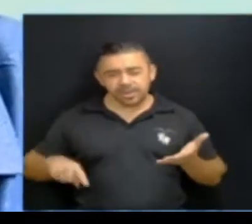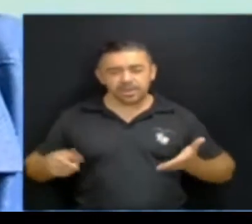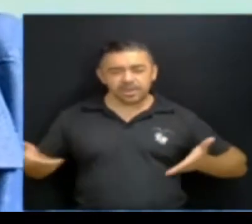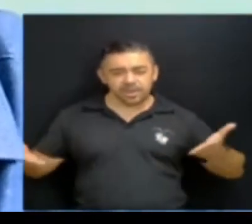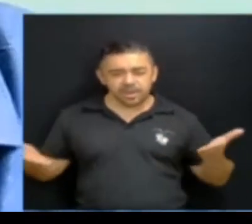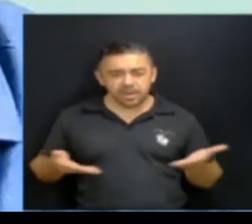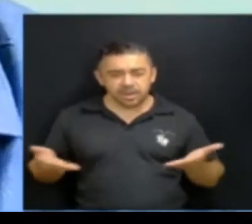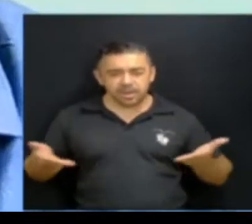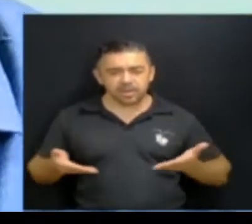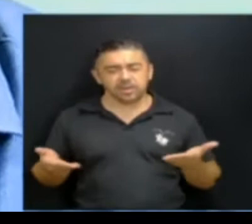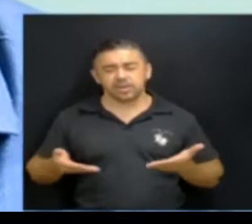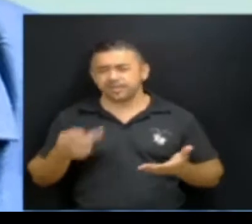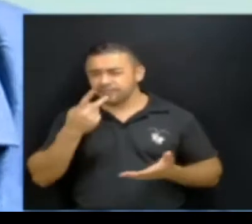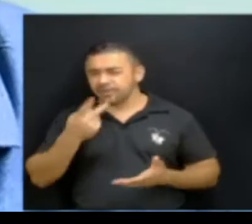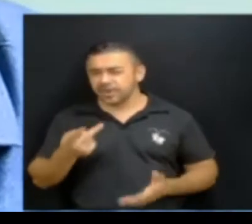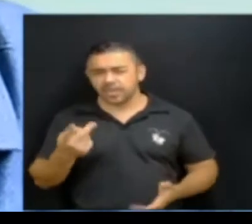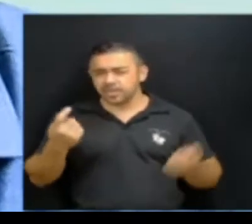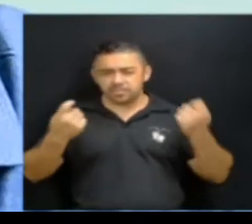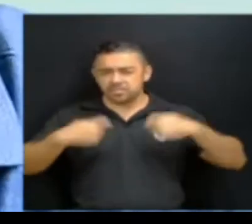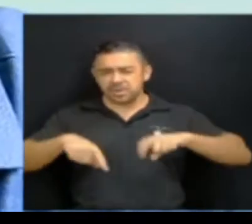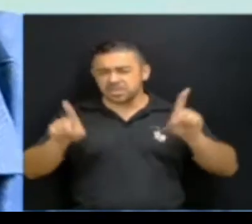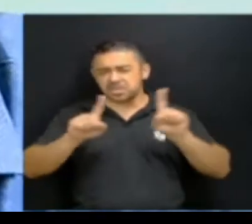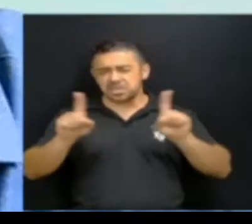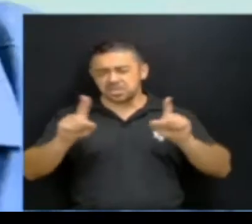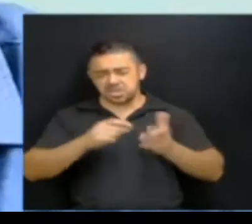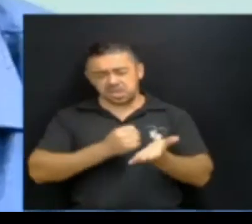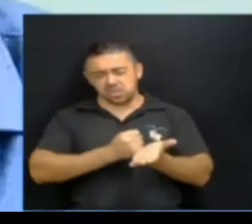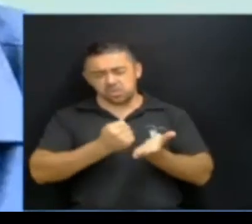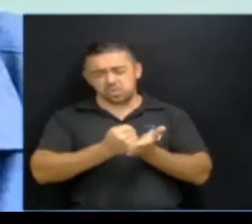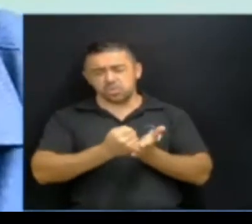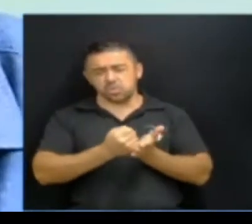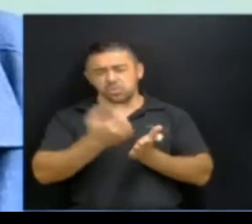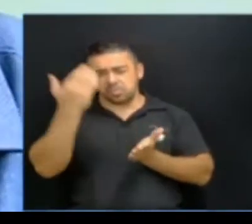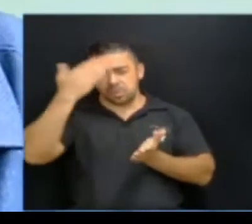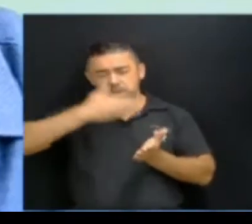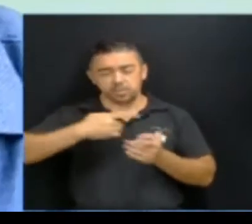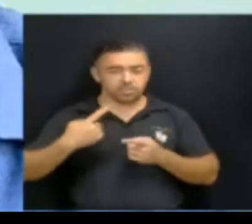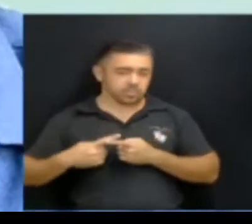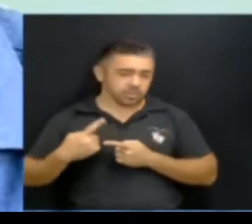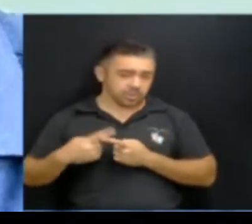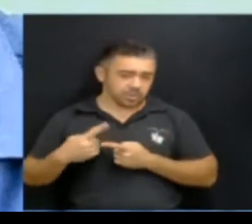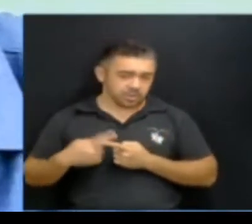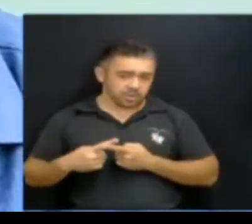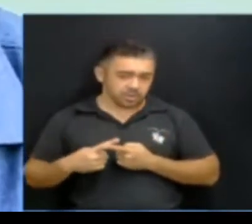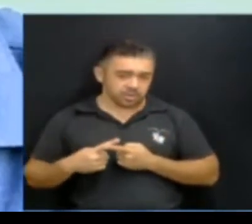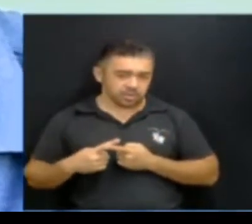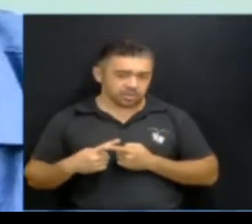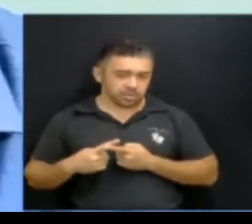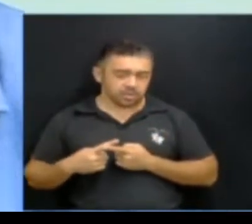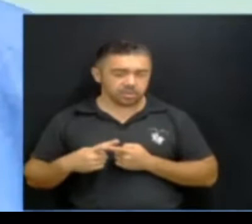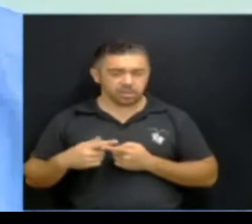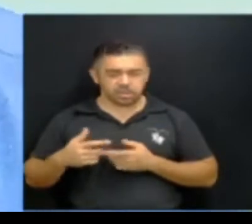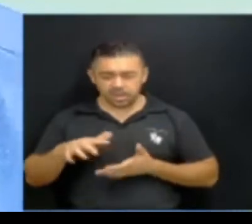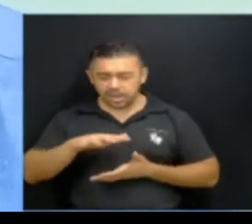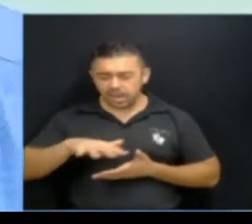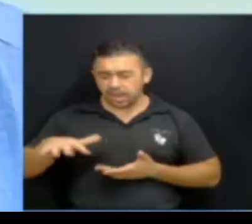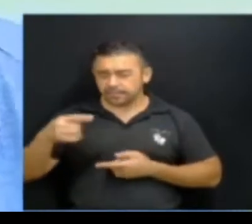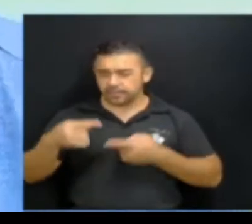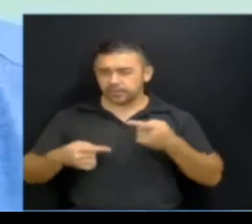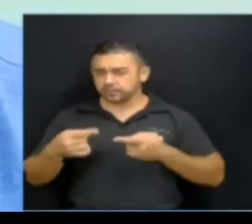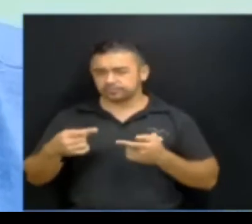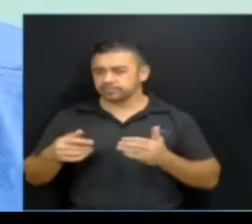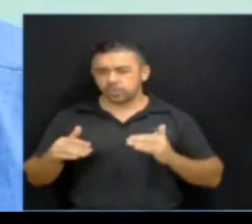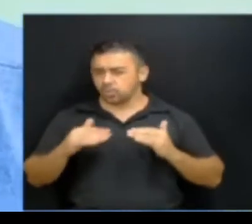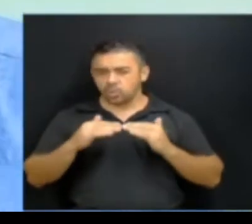agora de não apresentação de documentação por questões extremamente políticas, não dá